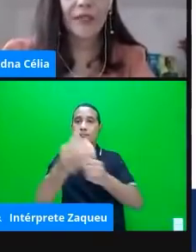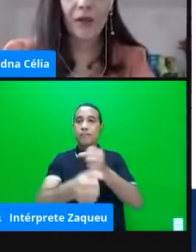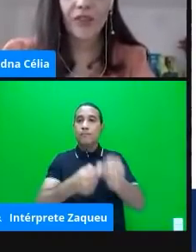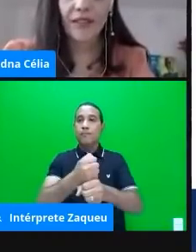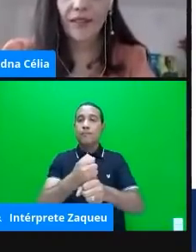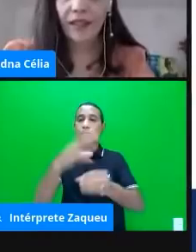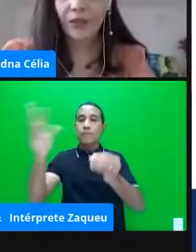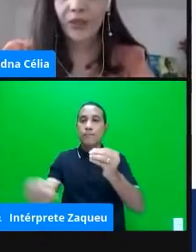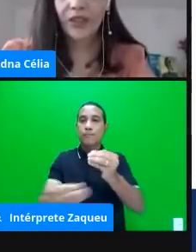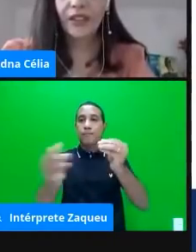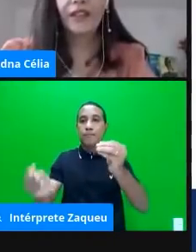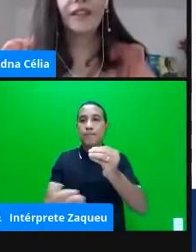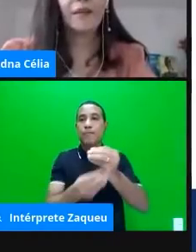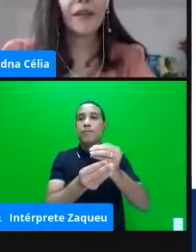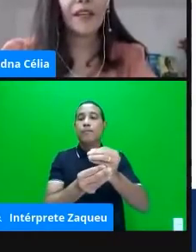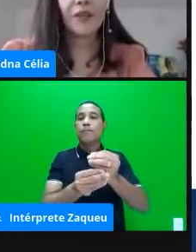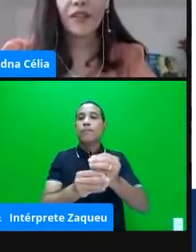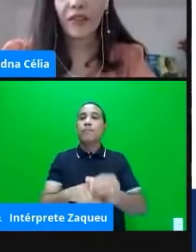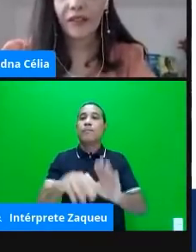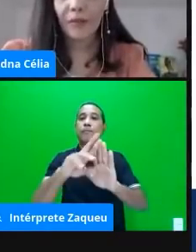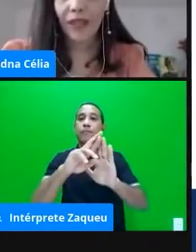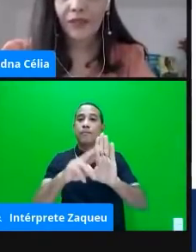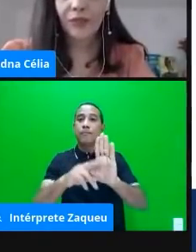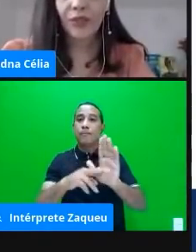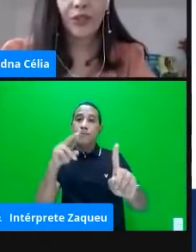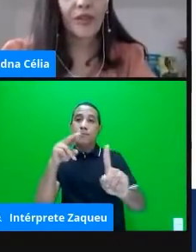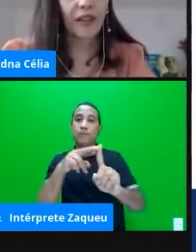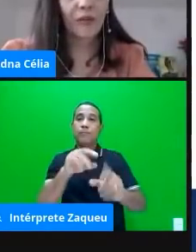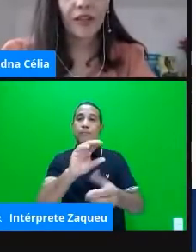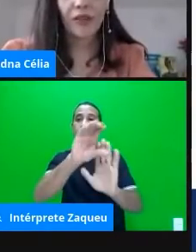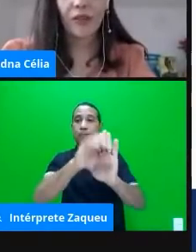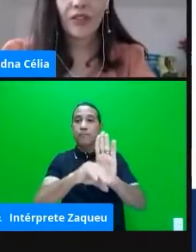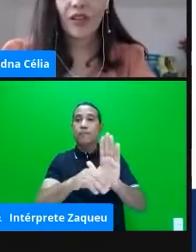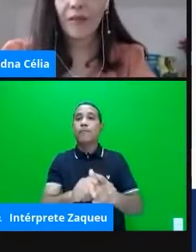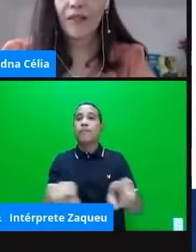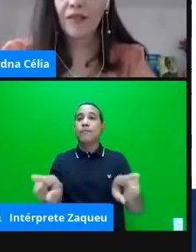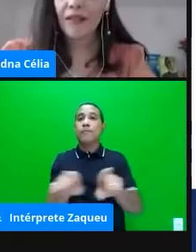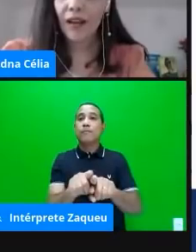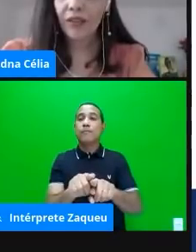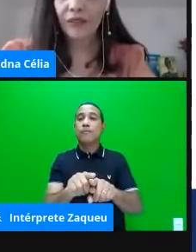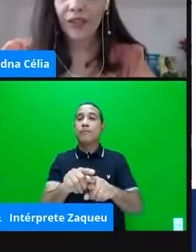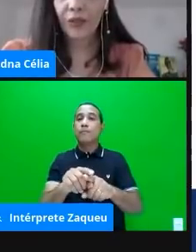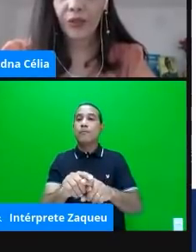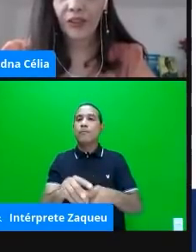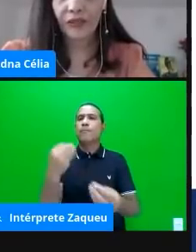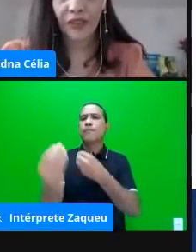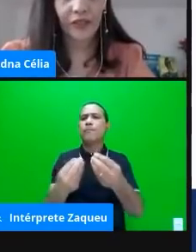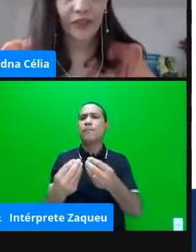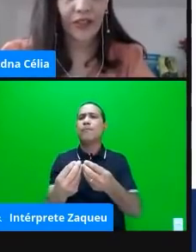Rede Municipal de Ensino e também o enfrentamento do isolamento social devido